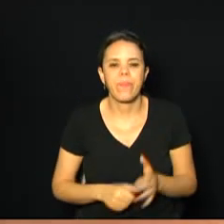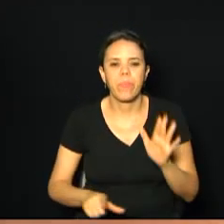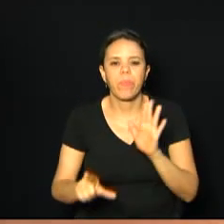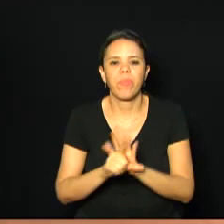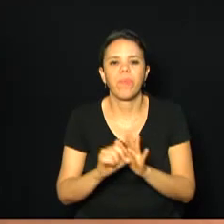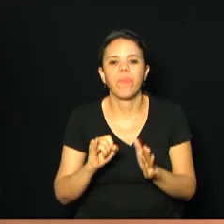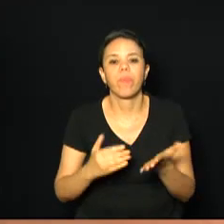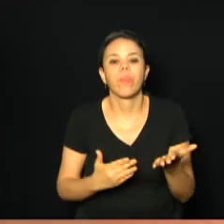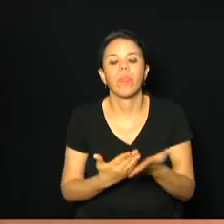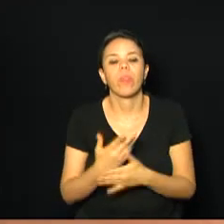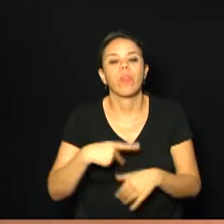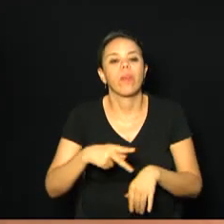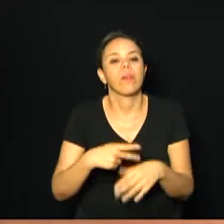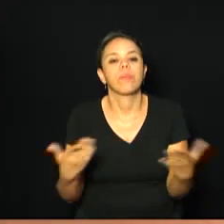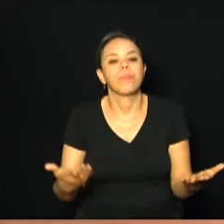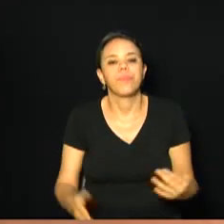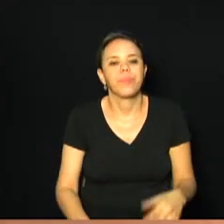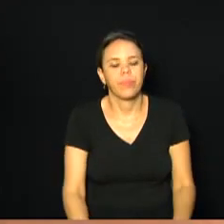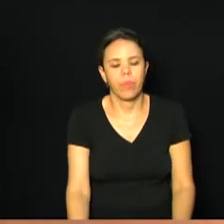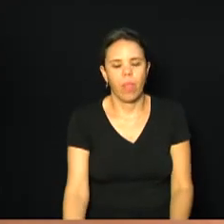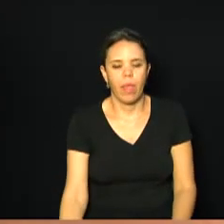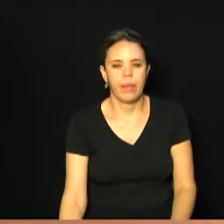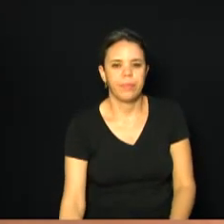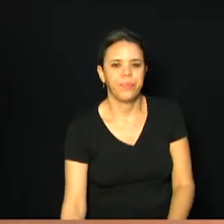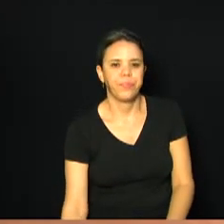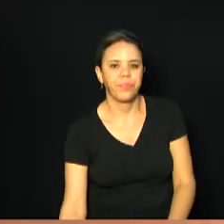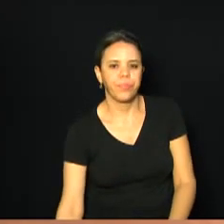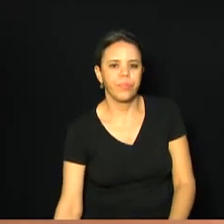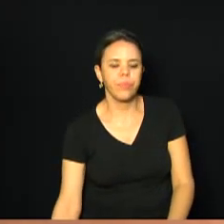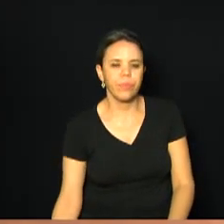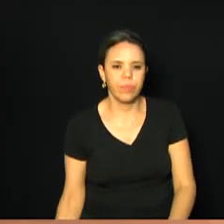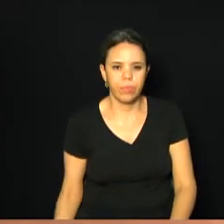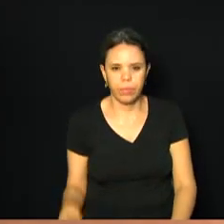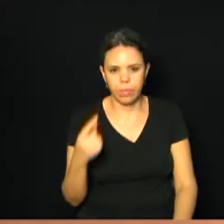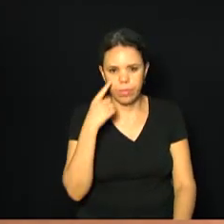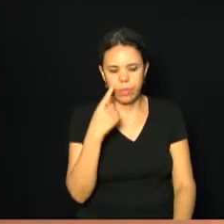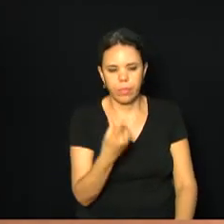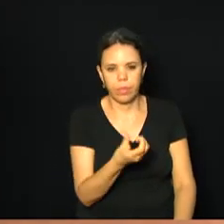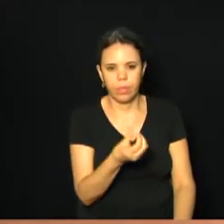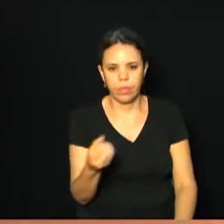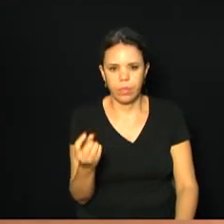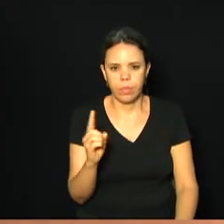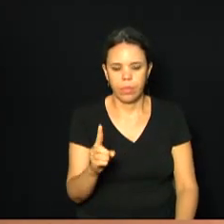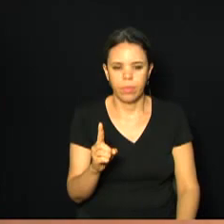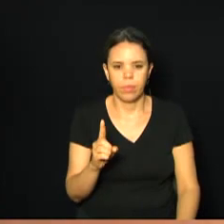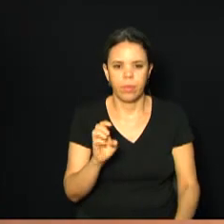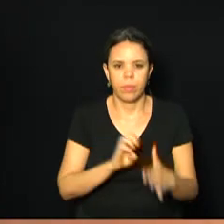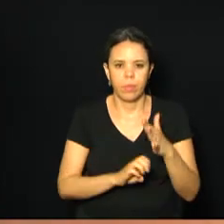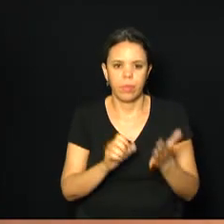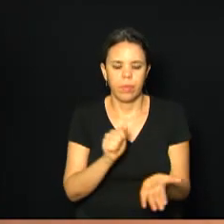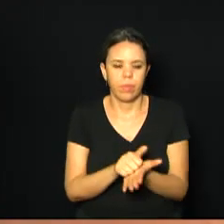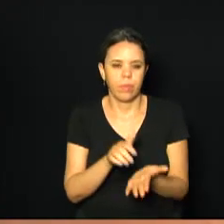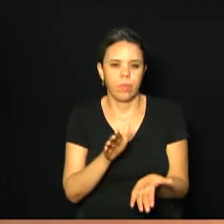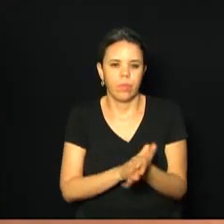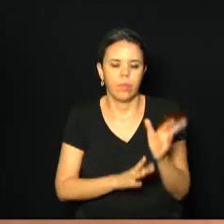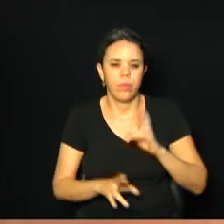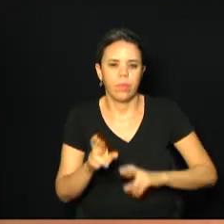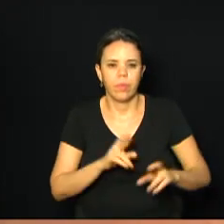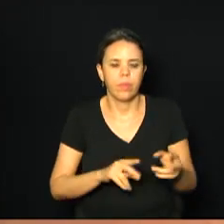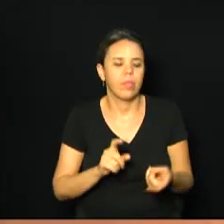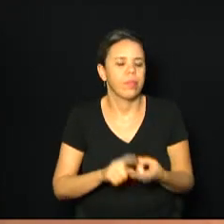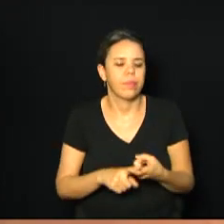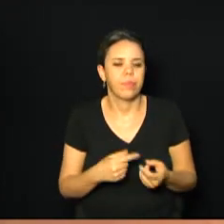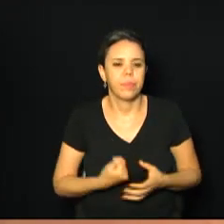vigor no nosso país hoje. E nós vemos aí que em pouco tempo 601 empresas foram fiscalizadas e atuadas.